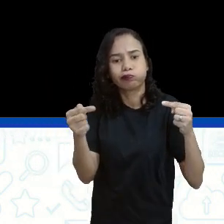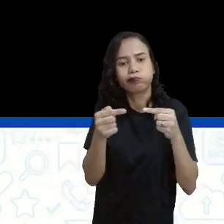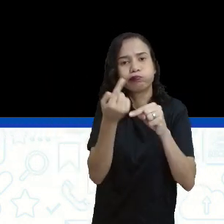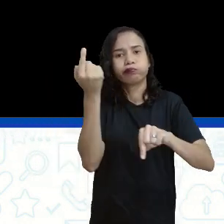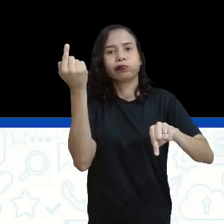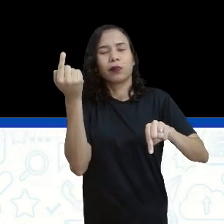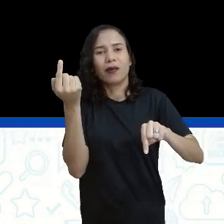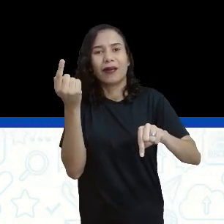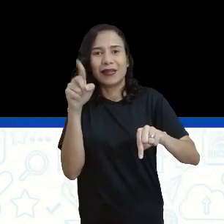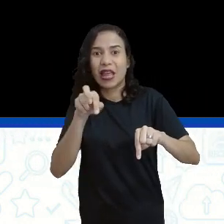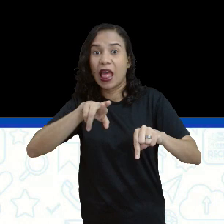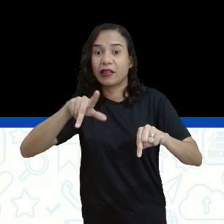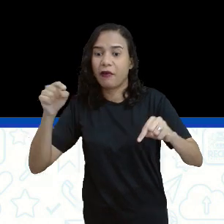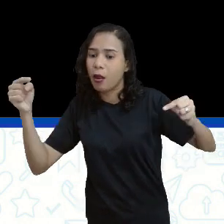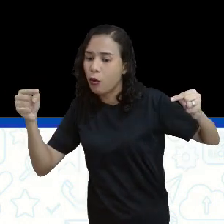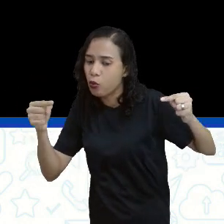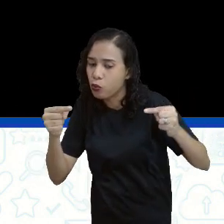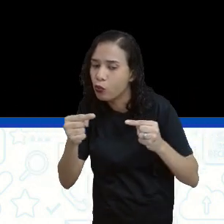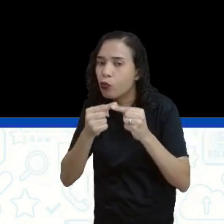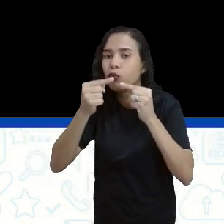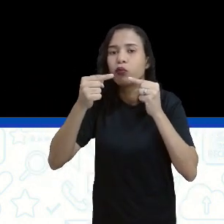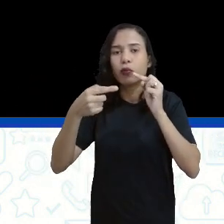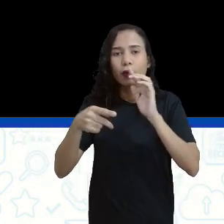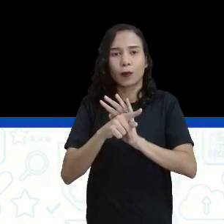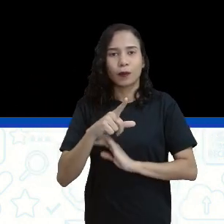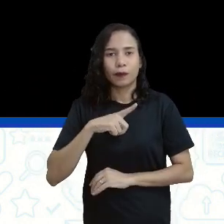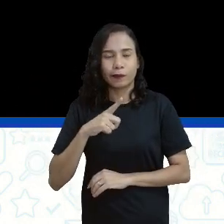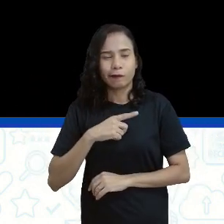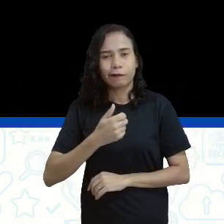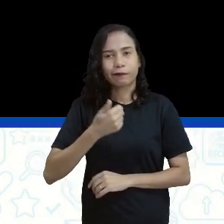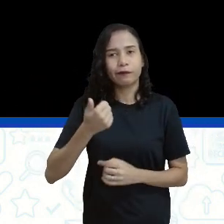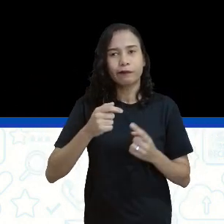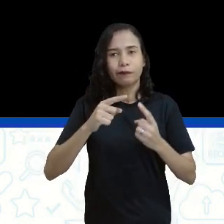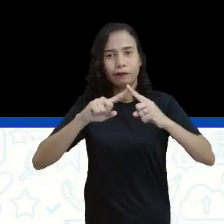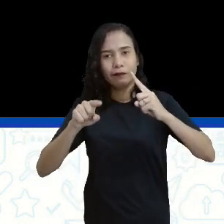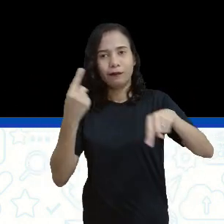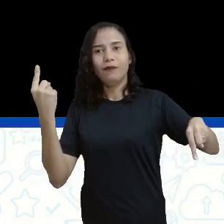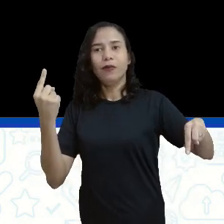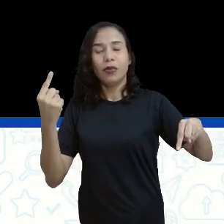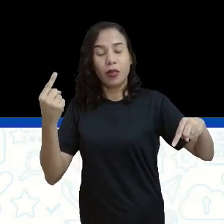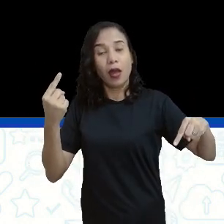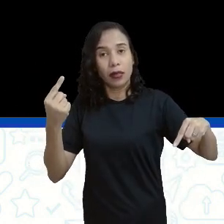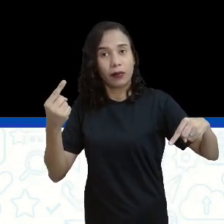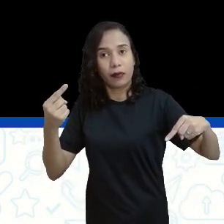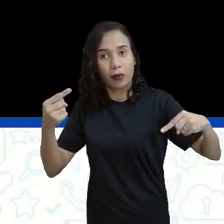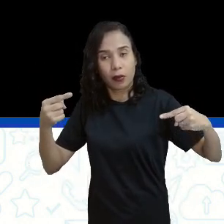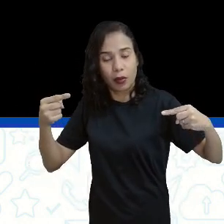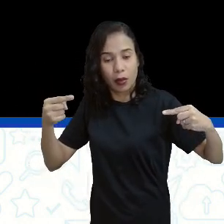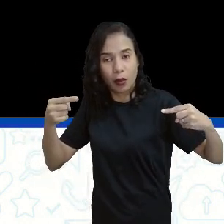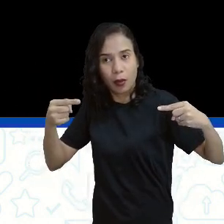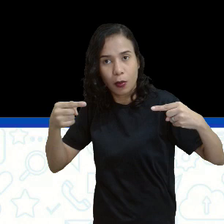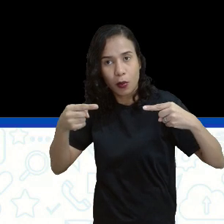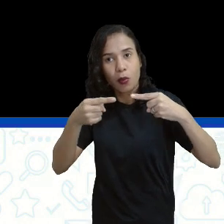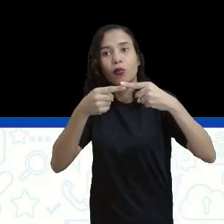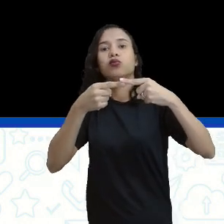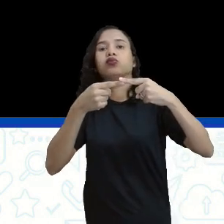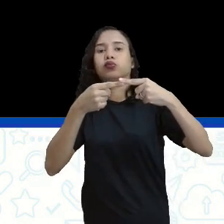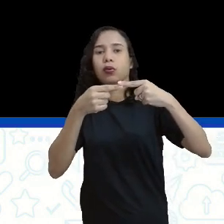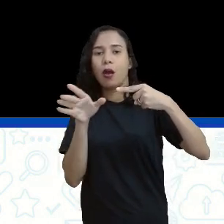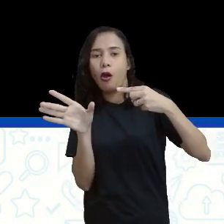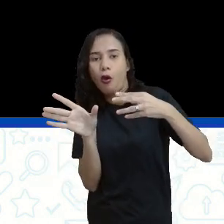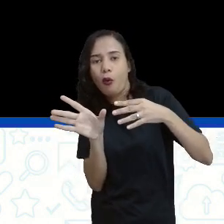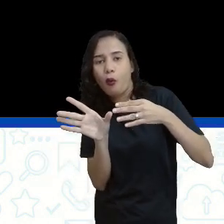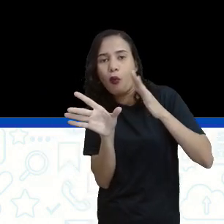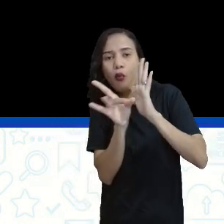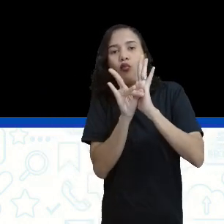Então, repelindo a princípio. E agora, quando a gente coloca polos opostos, ó, eles se atraem.